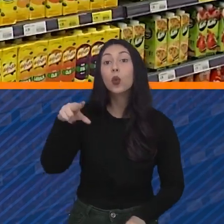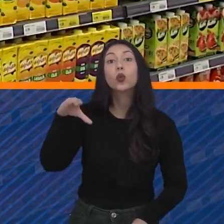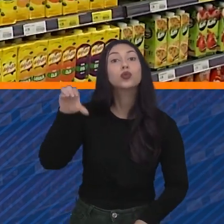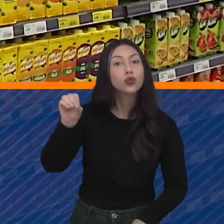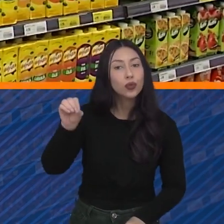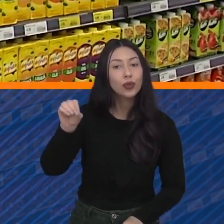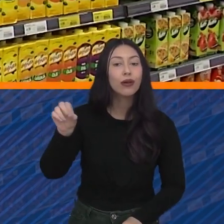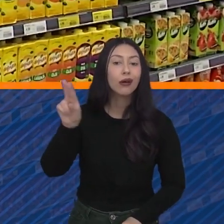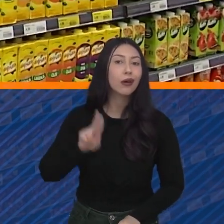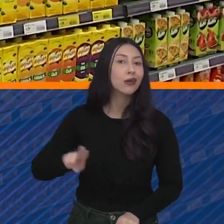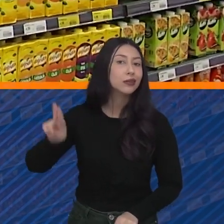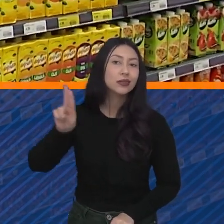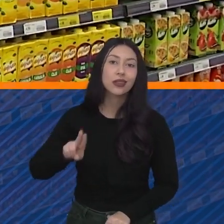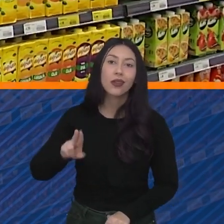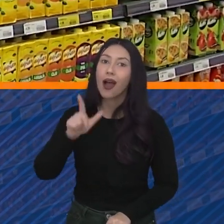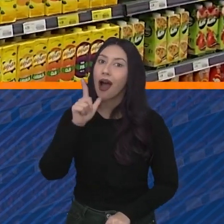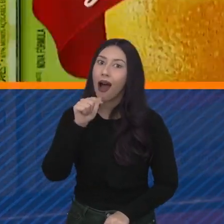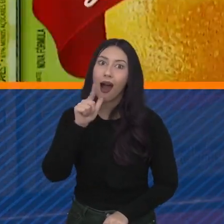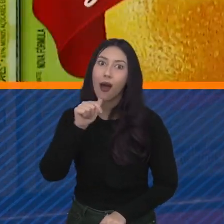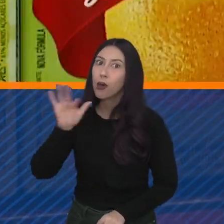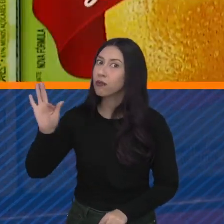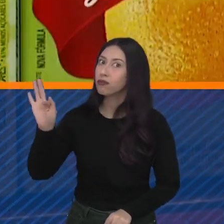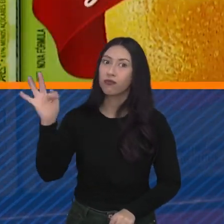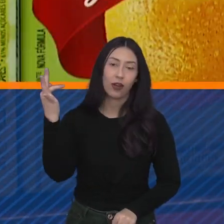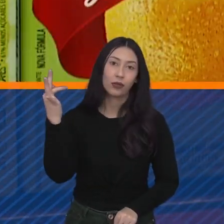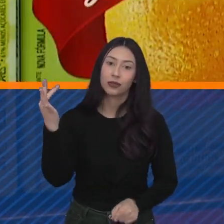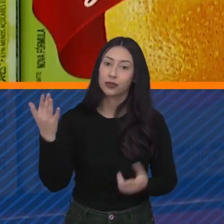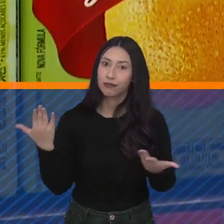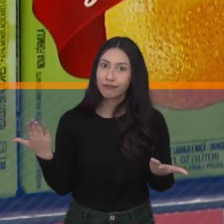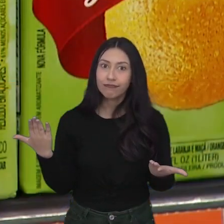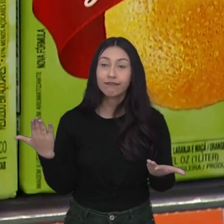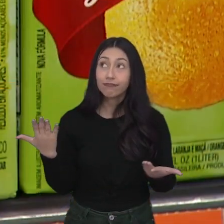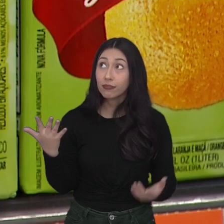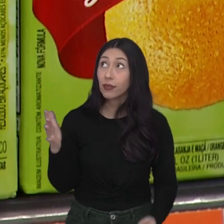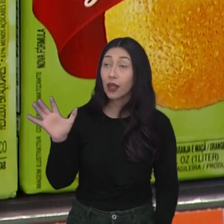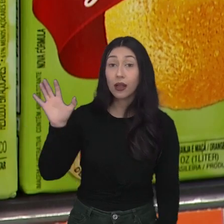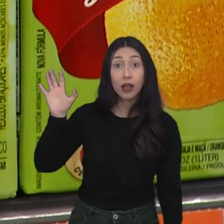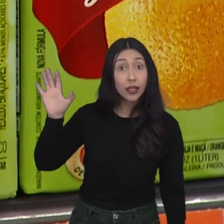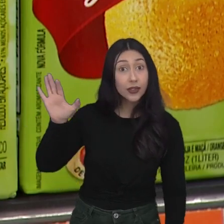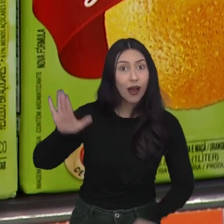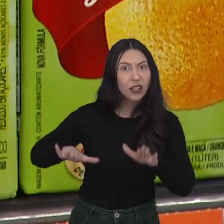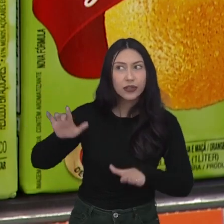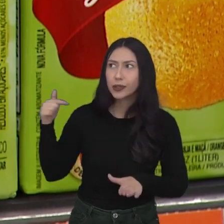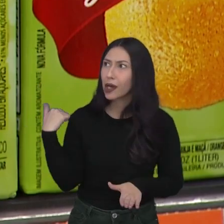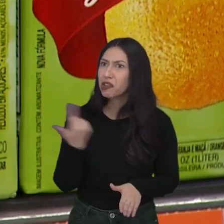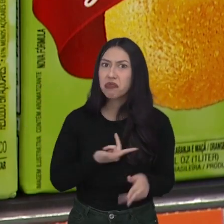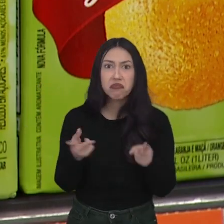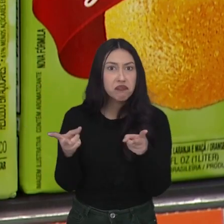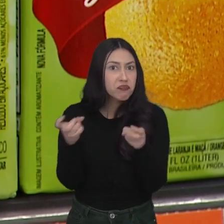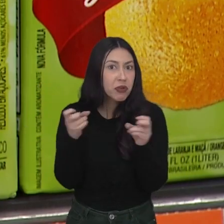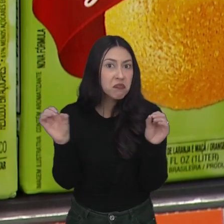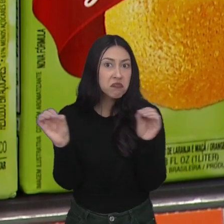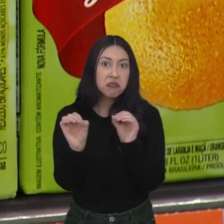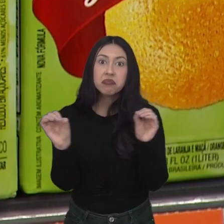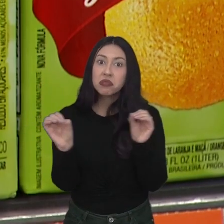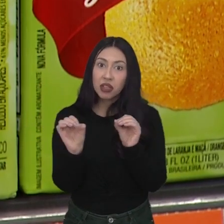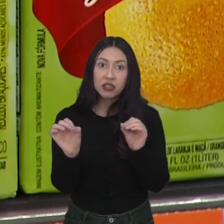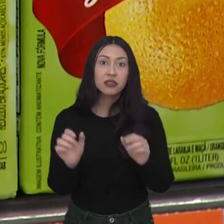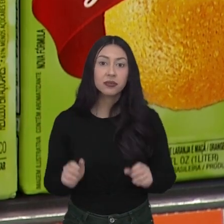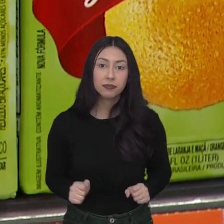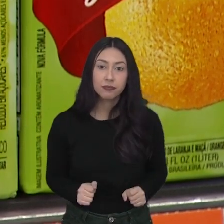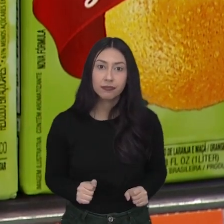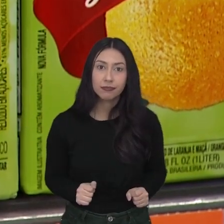de fruta, feitos apenas com água e saborizantes. Fraudes como essas podem passar despercebidas